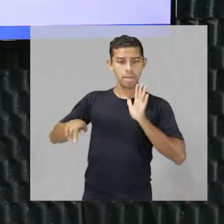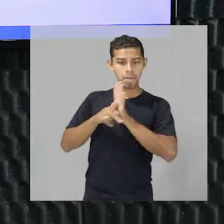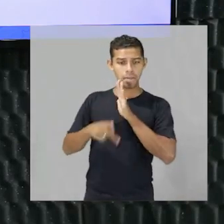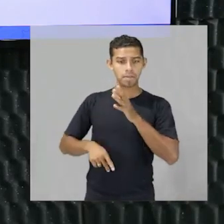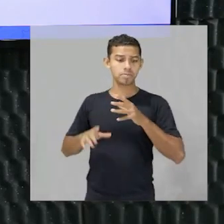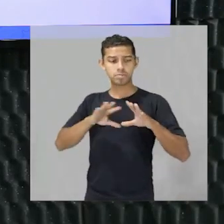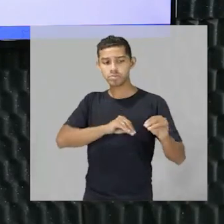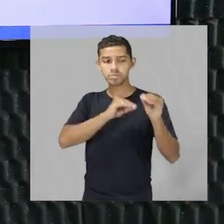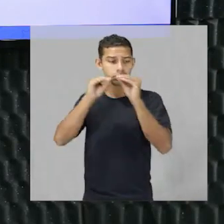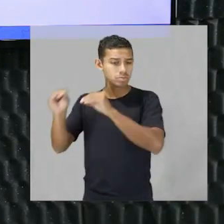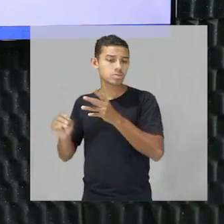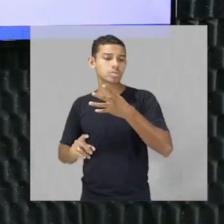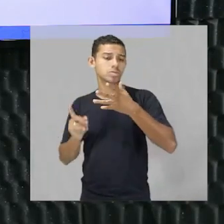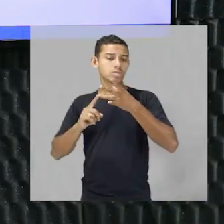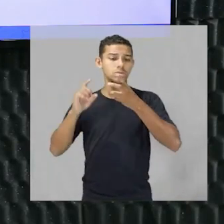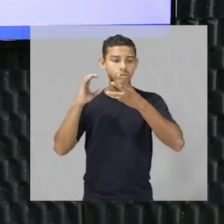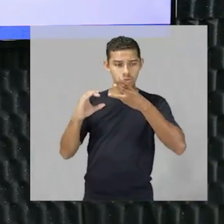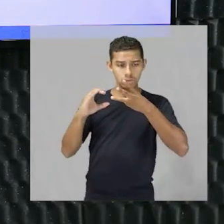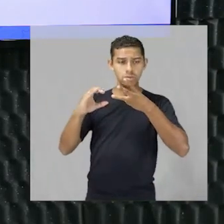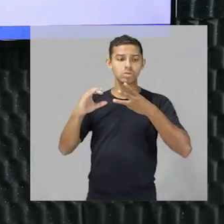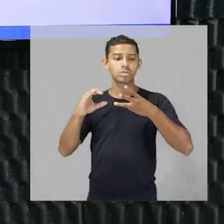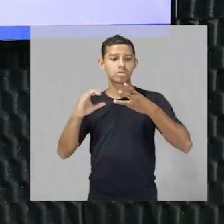financeira e crises econômicas ou